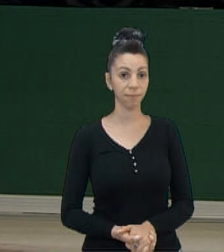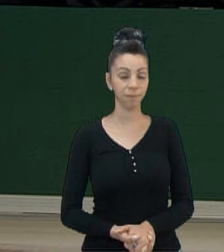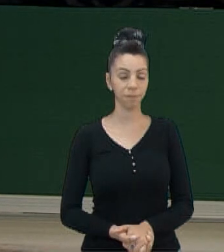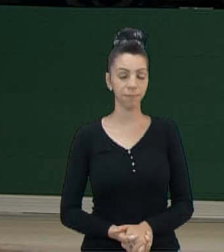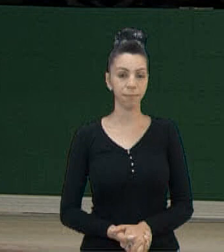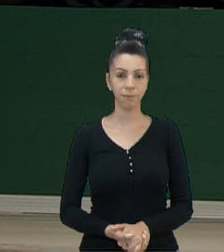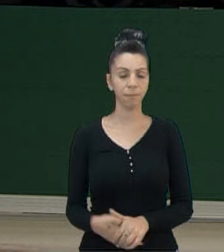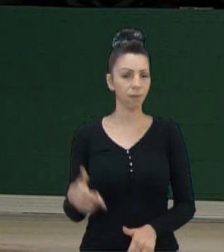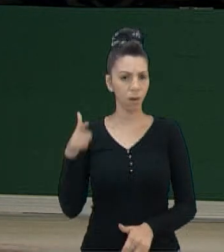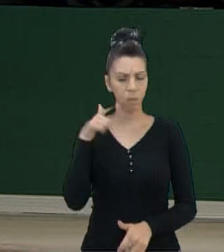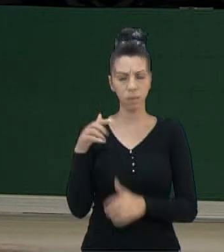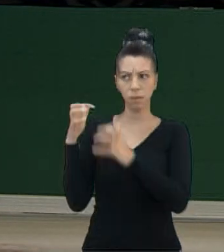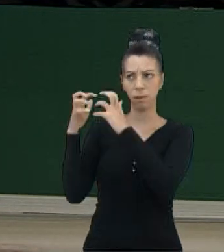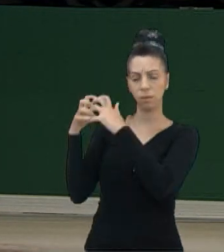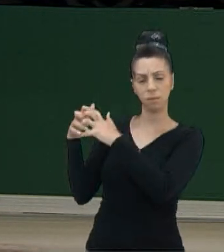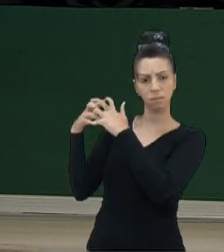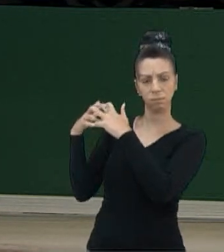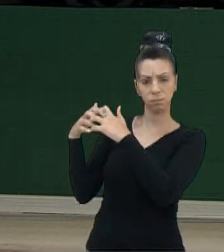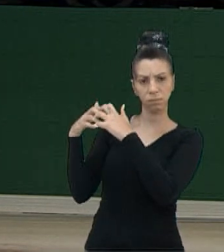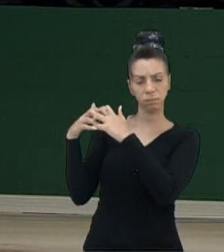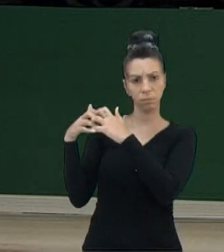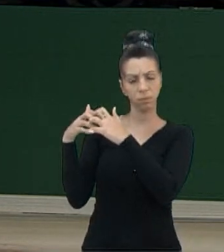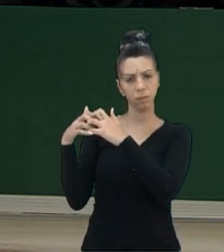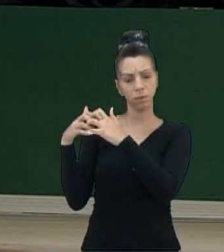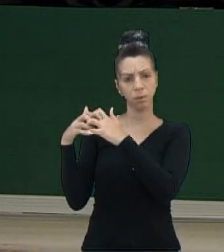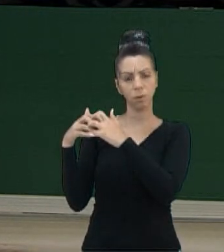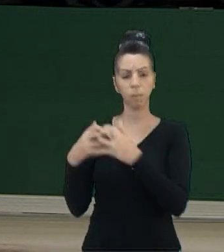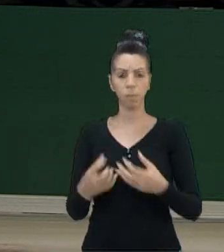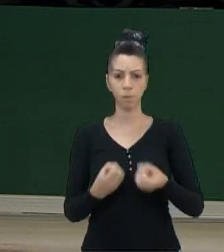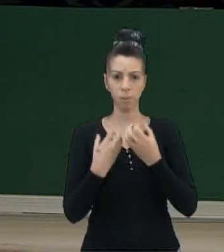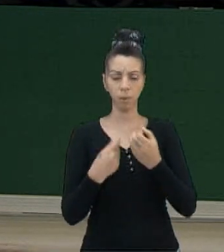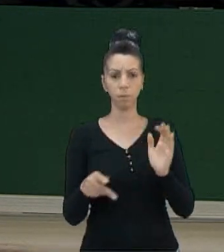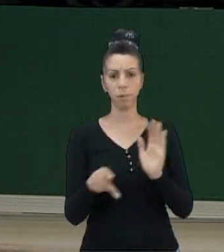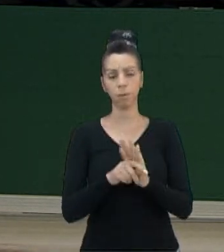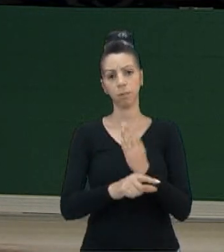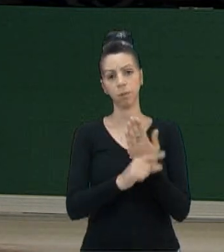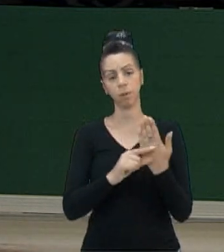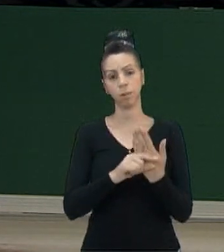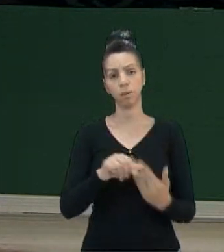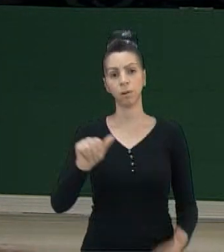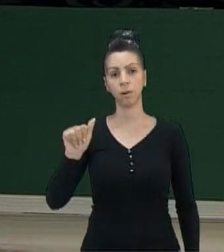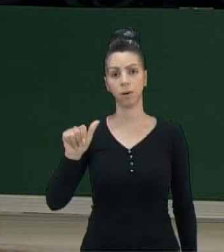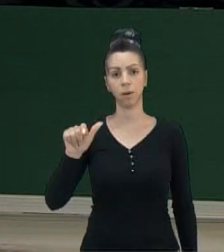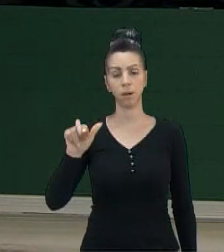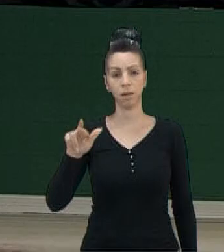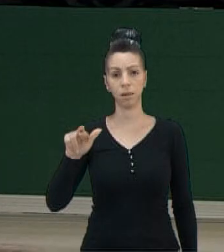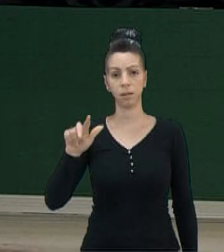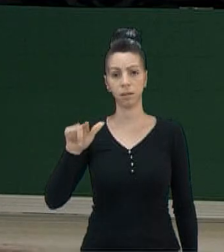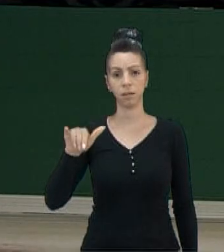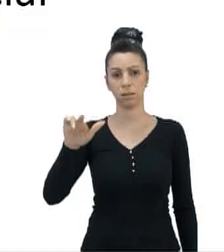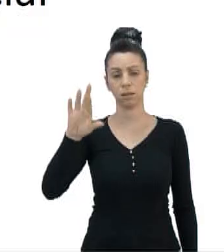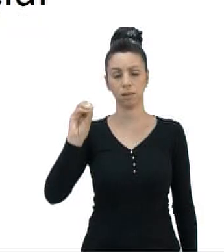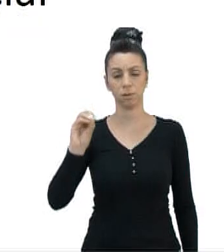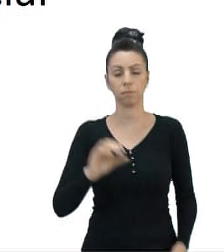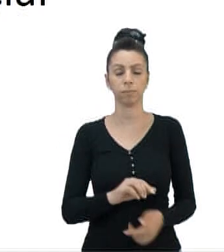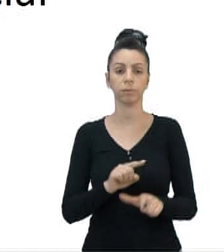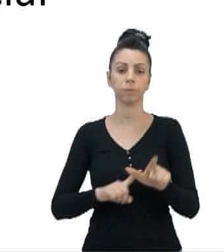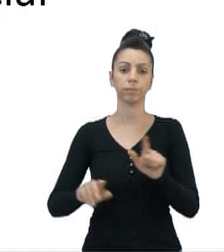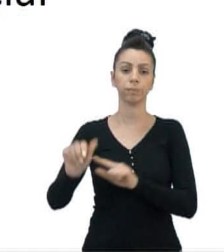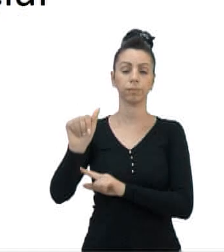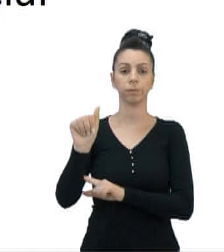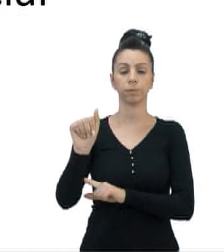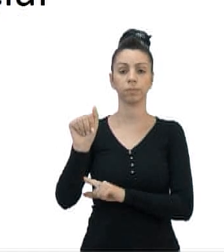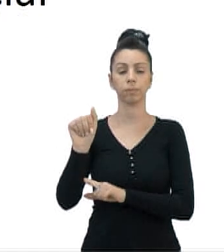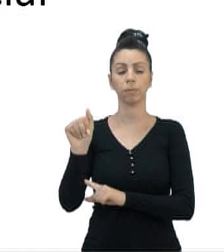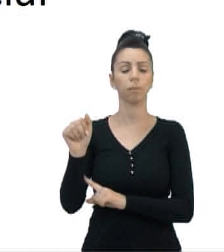Conseguiu pensar no poeta do Arzírio? Vamos lá, no poema do Arzírio, né, gente? Olha só, letra A. Qual